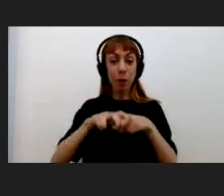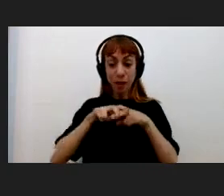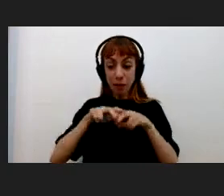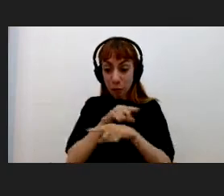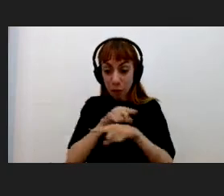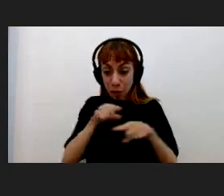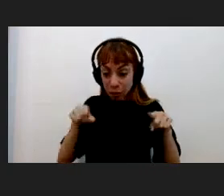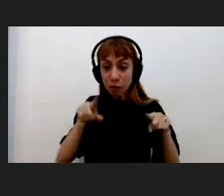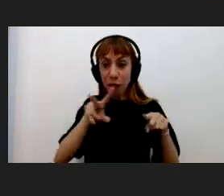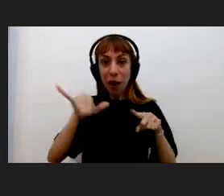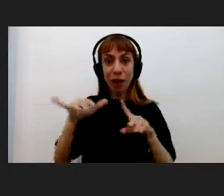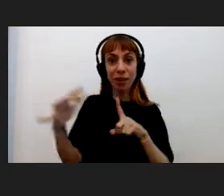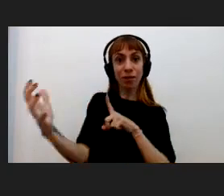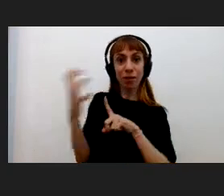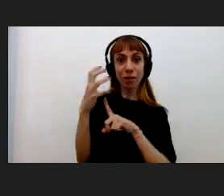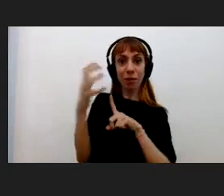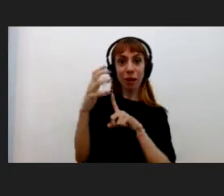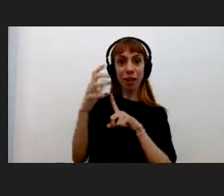que vão